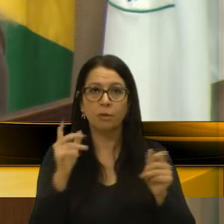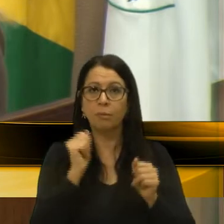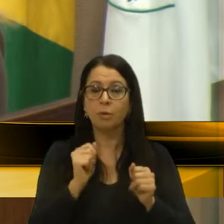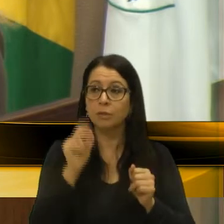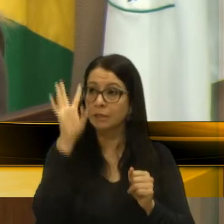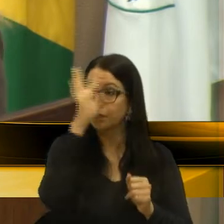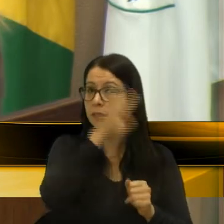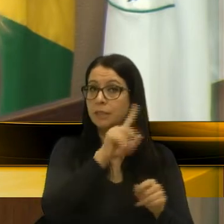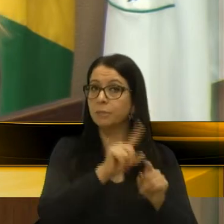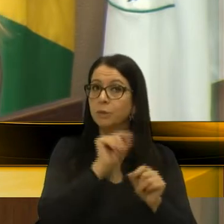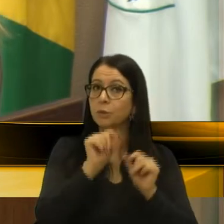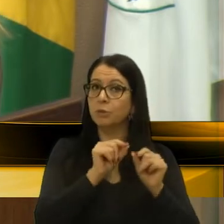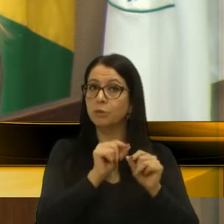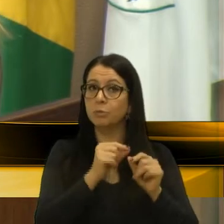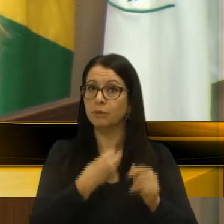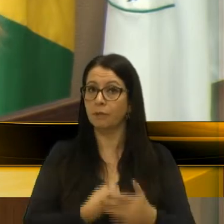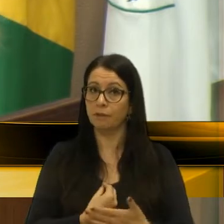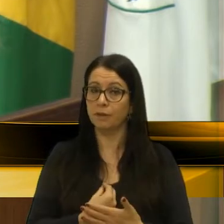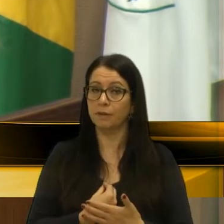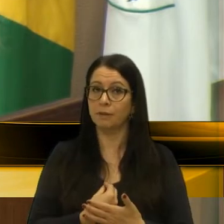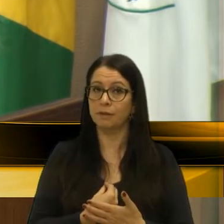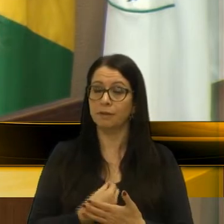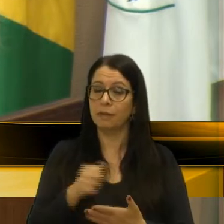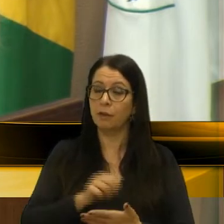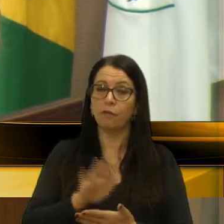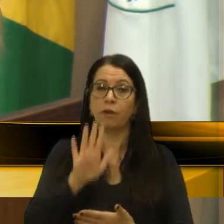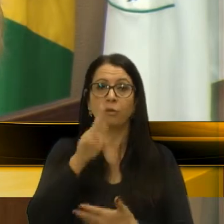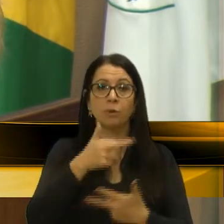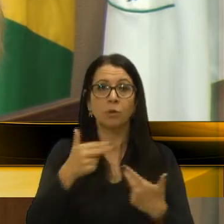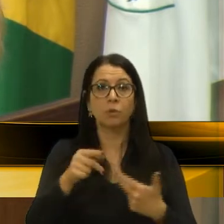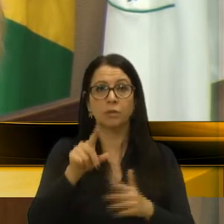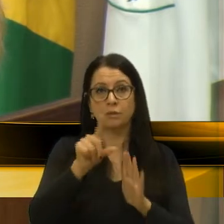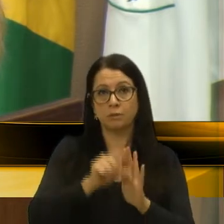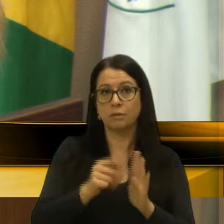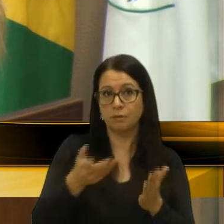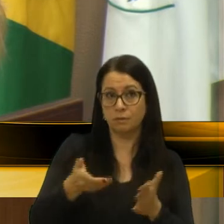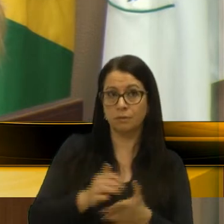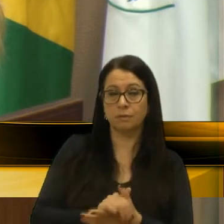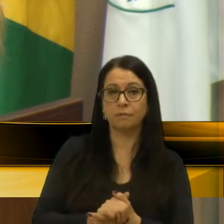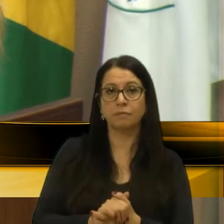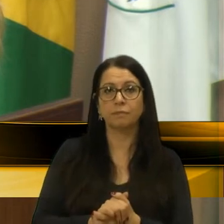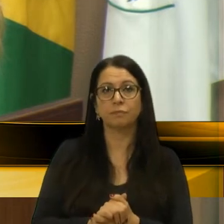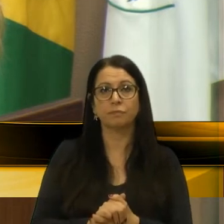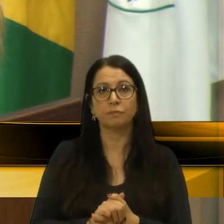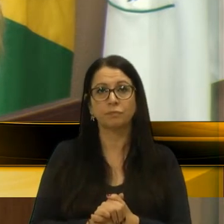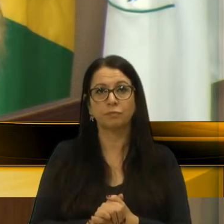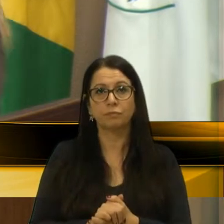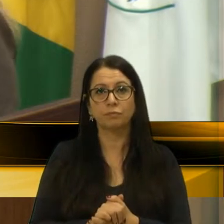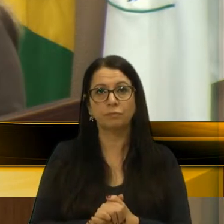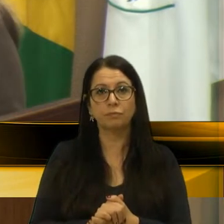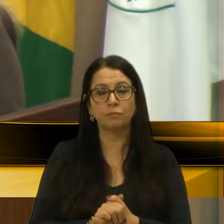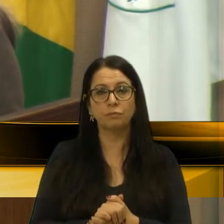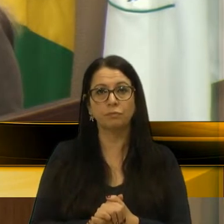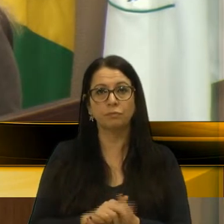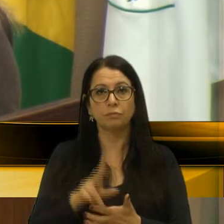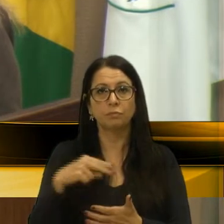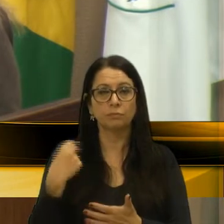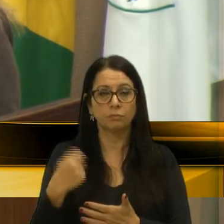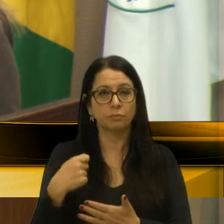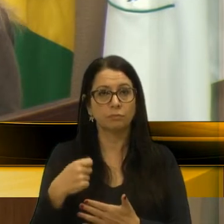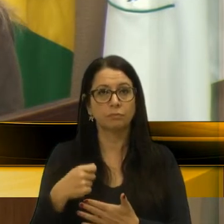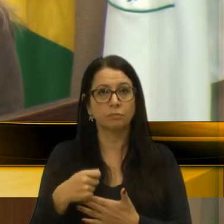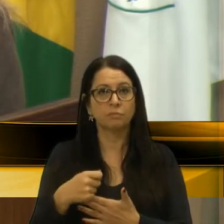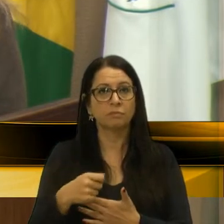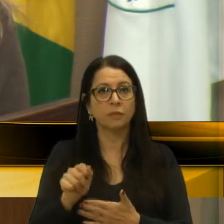pode se distrair da questão da vida, dando valor para uma coisa menor, né? que nós precisamos